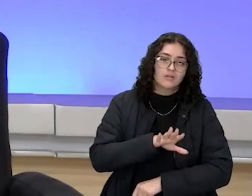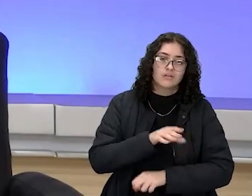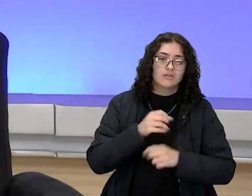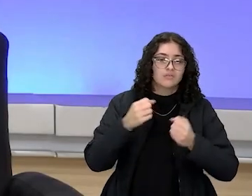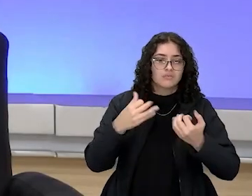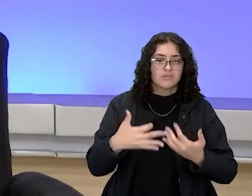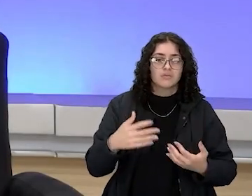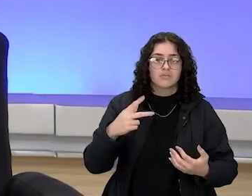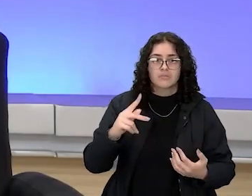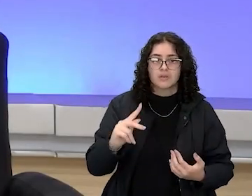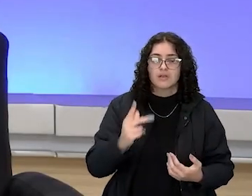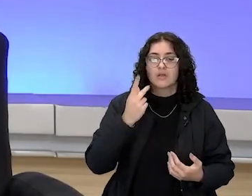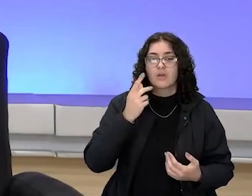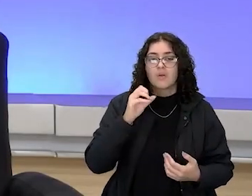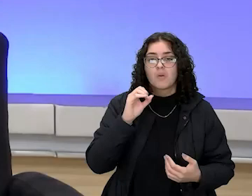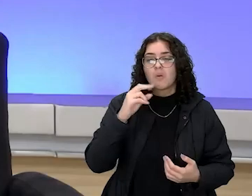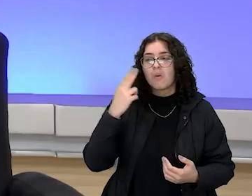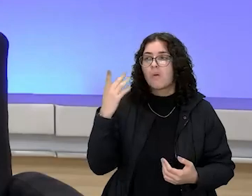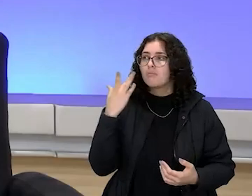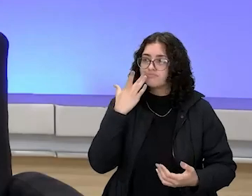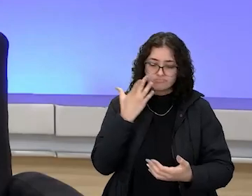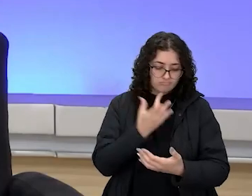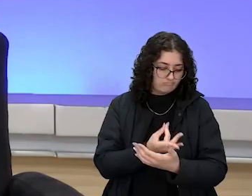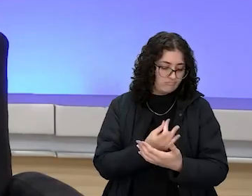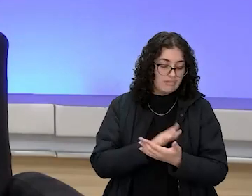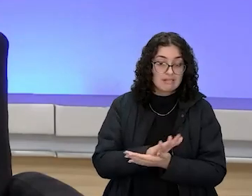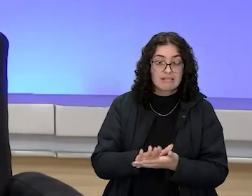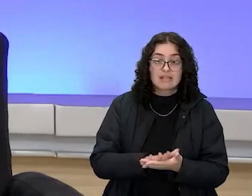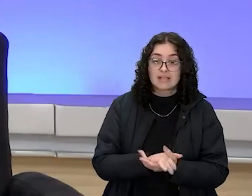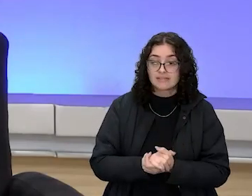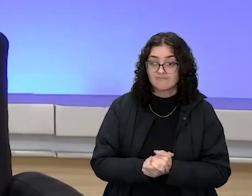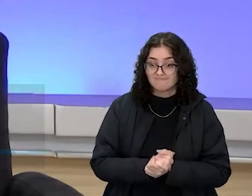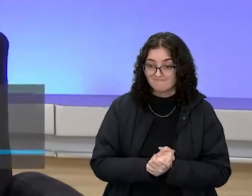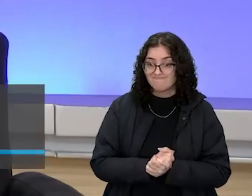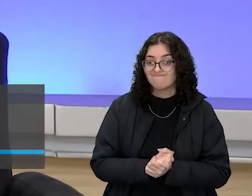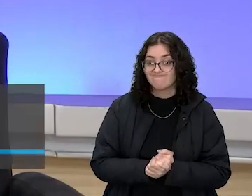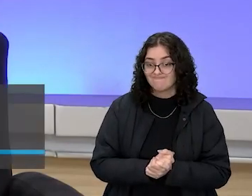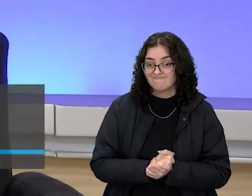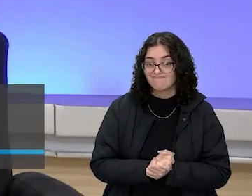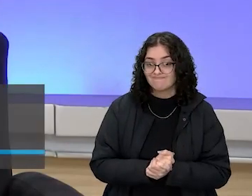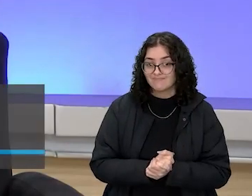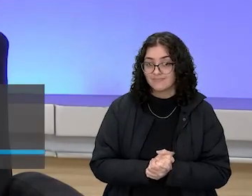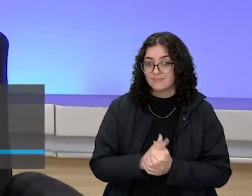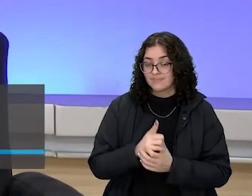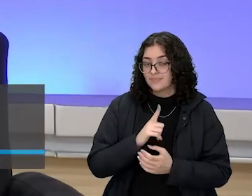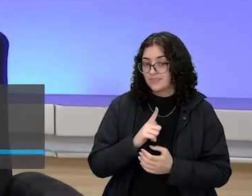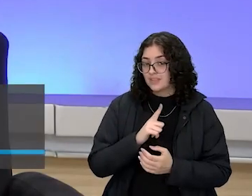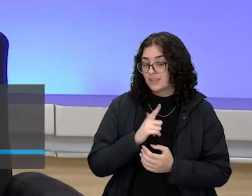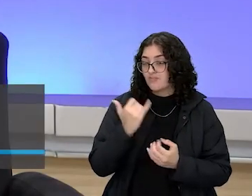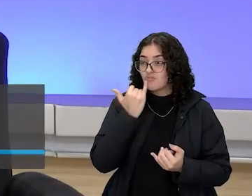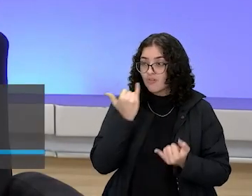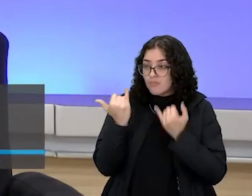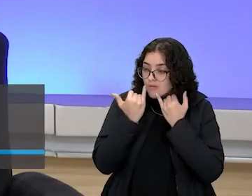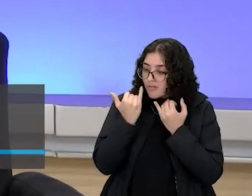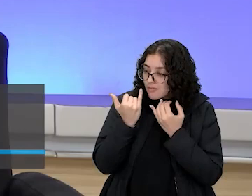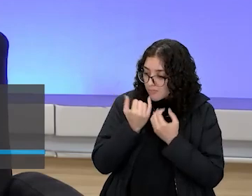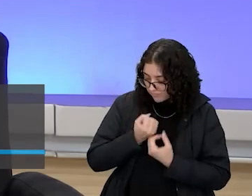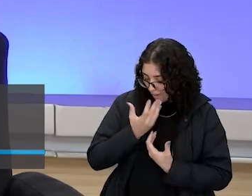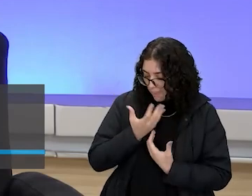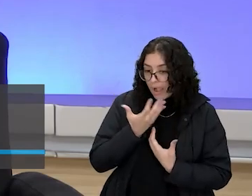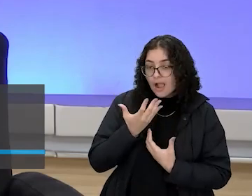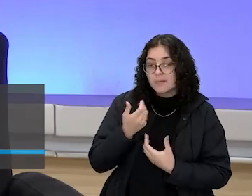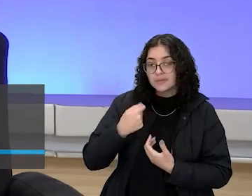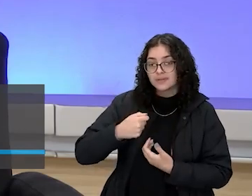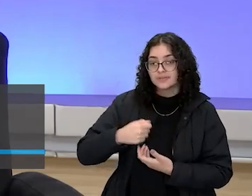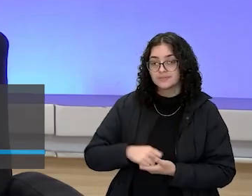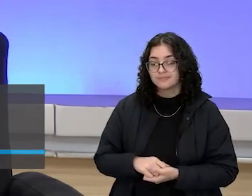do pH, ou ele não se atentou à questão do pH. Né? Então são várias informações que pode ver e a gente